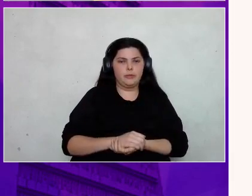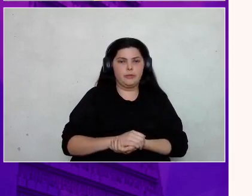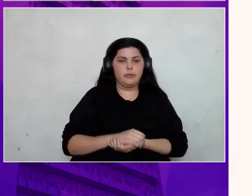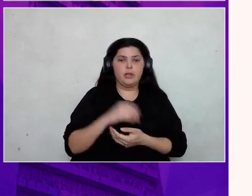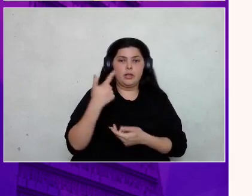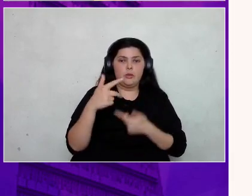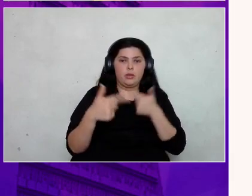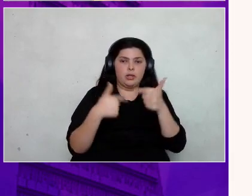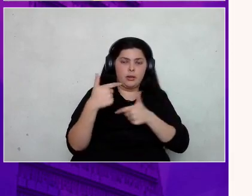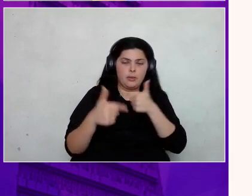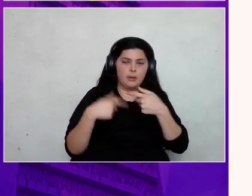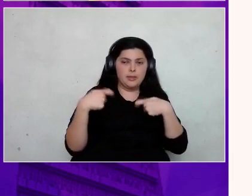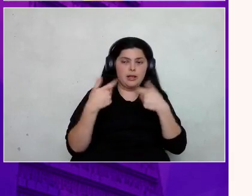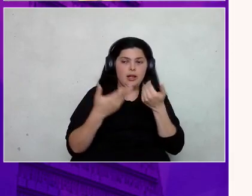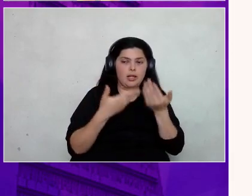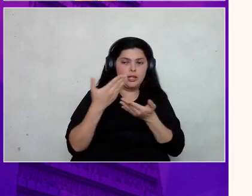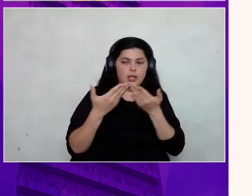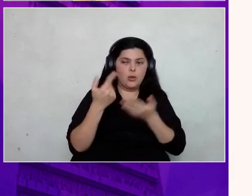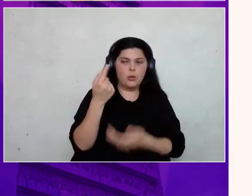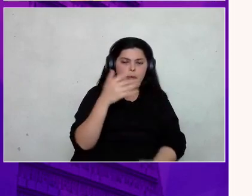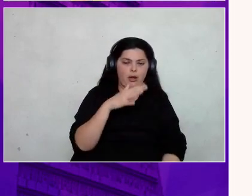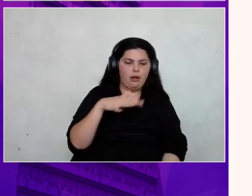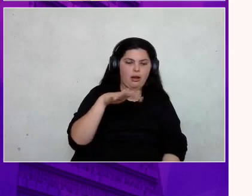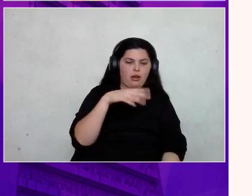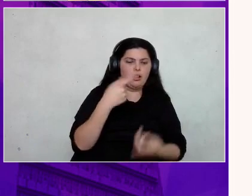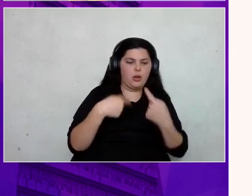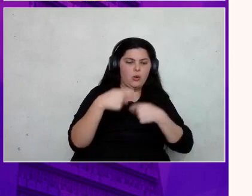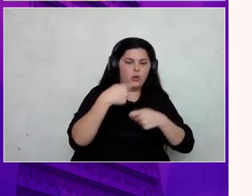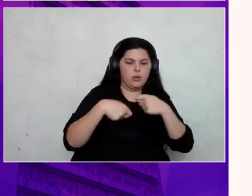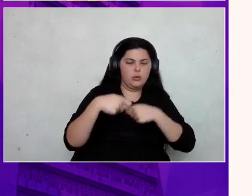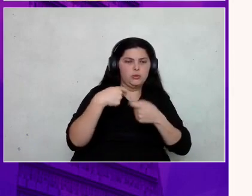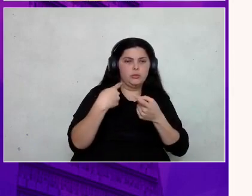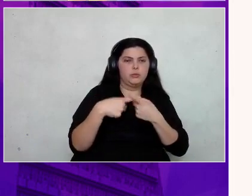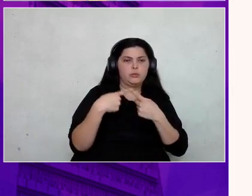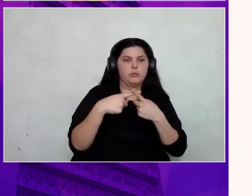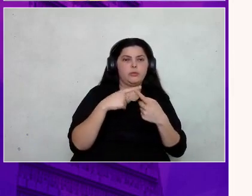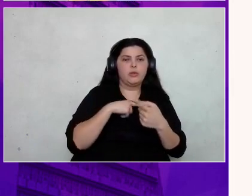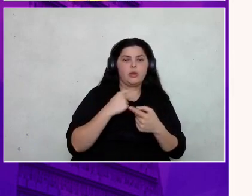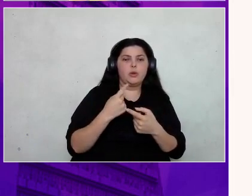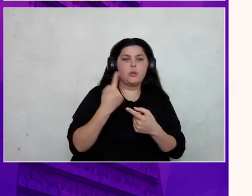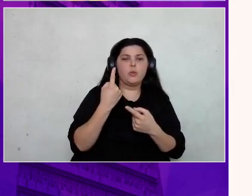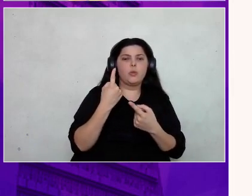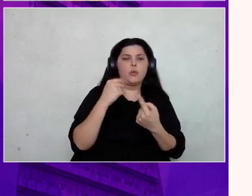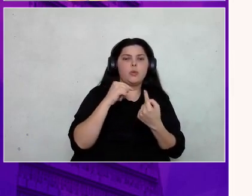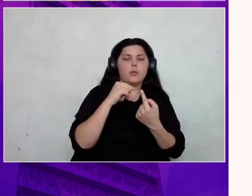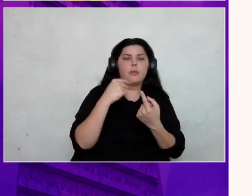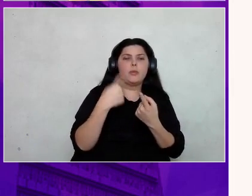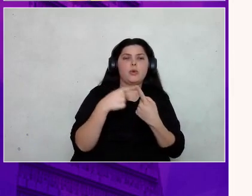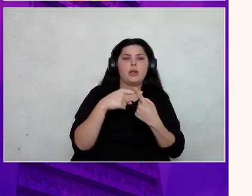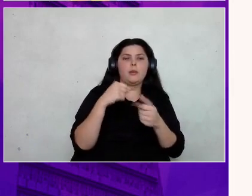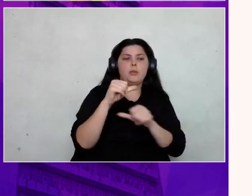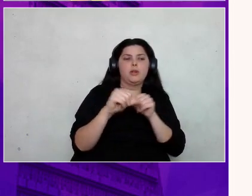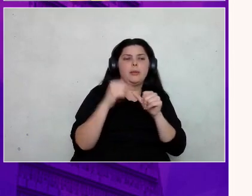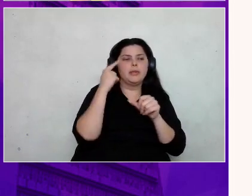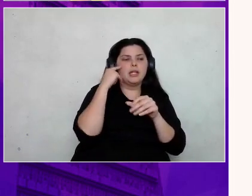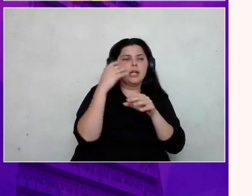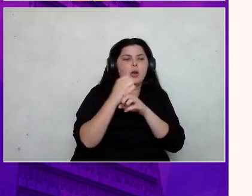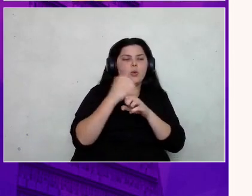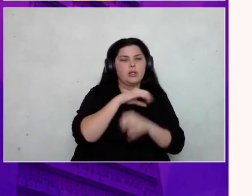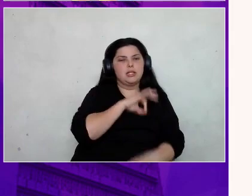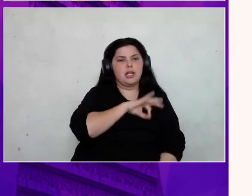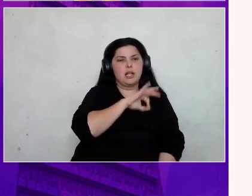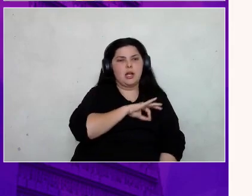que atender uma área de negócio, porque aí ele só vai ter um motivo para mudar. Vamos pensar num cálculo de salário, que é o exemplo que tem no